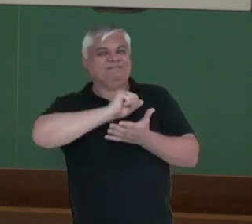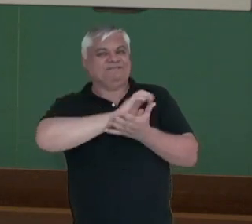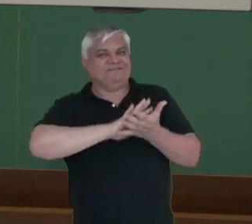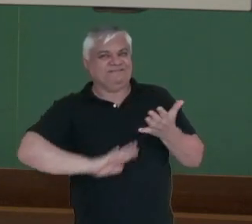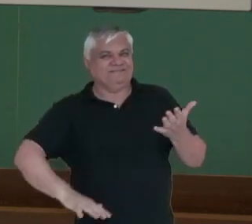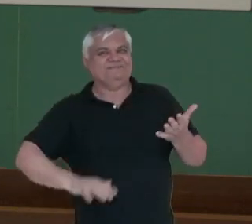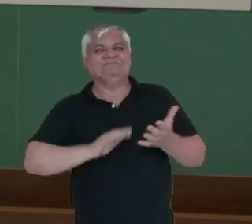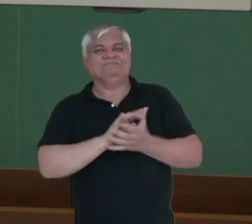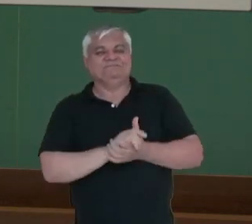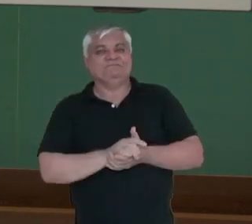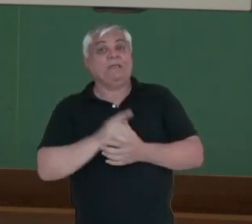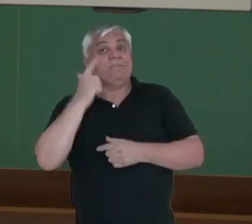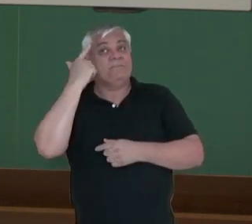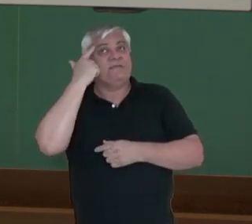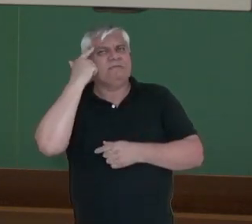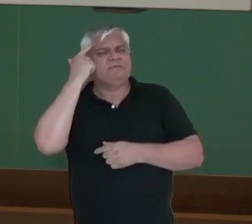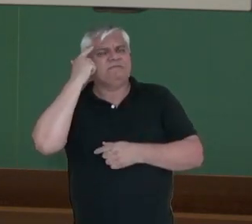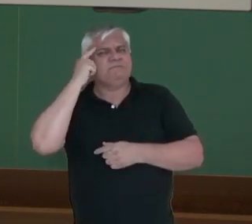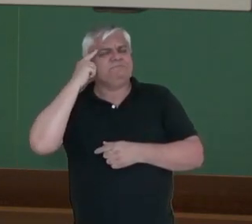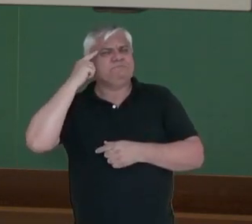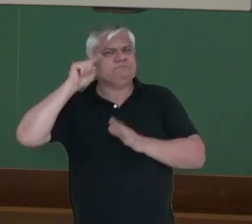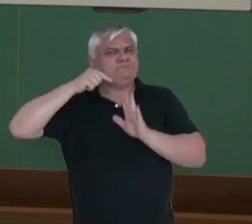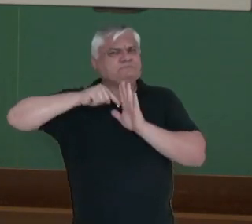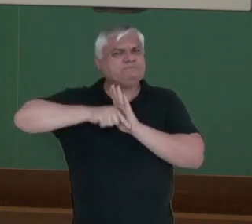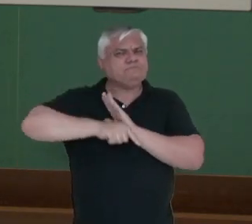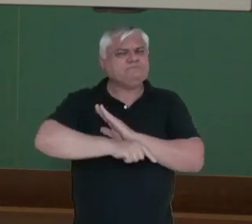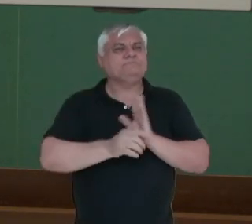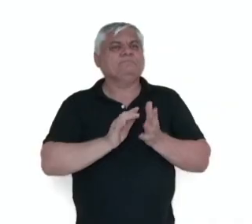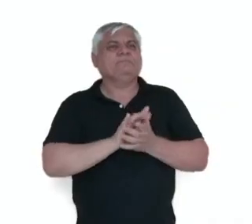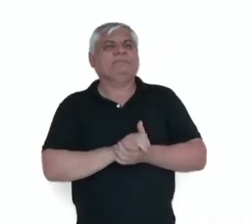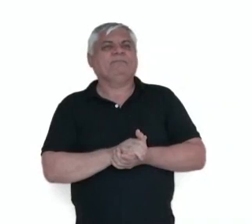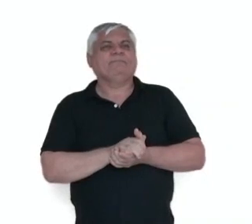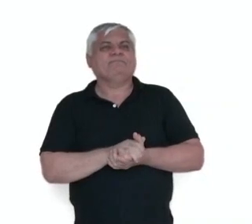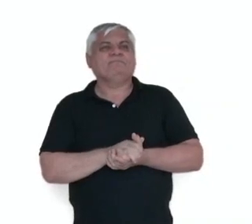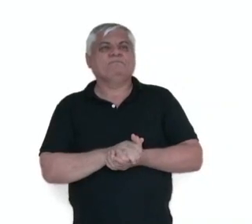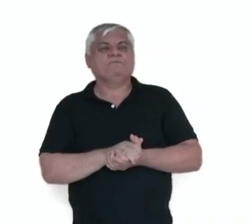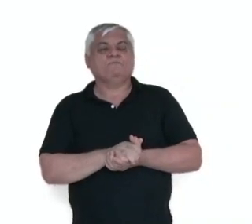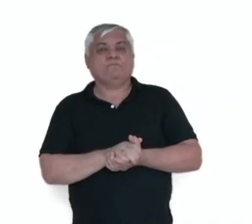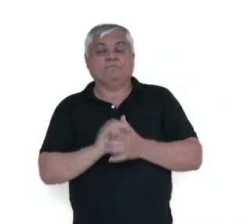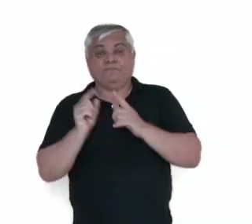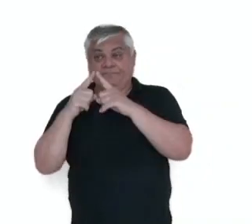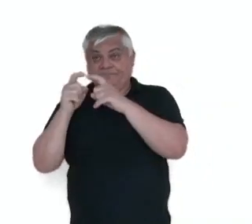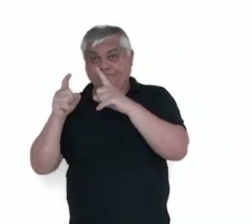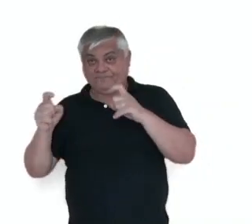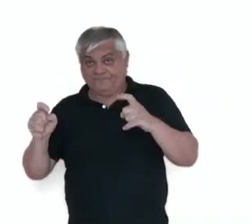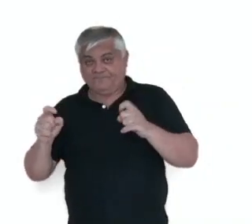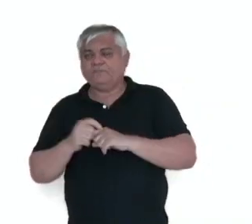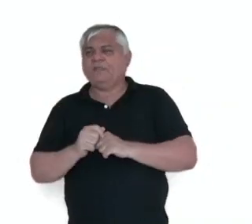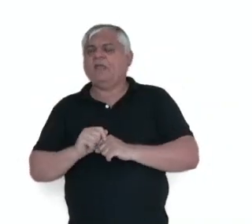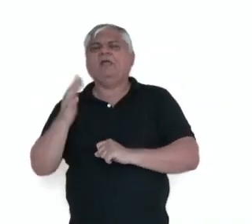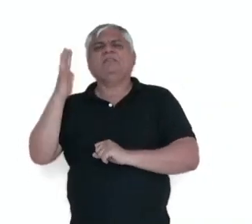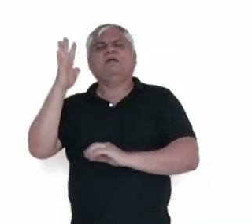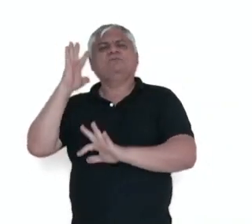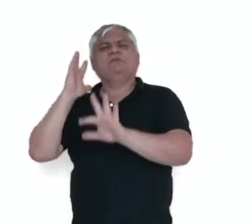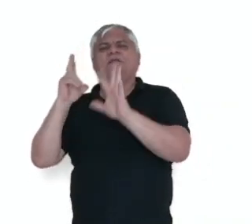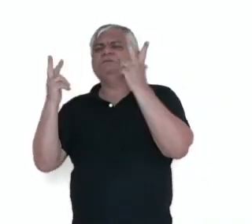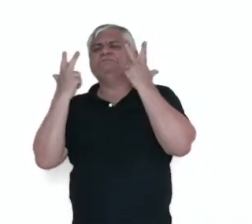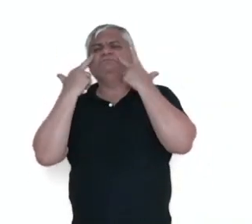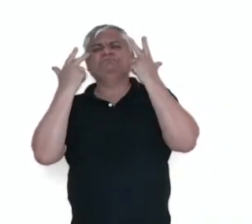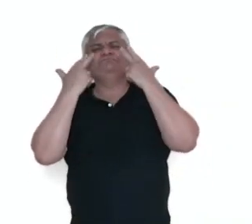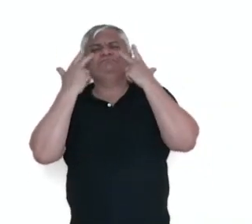segunda atividade, pensar um pouquinho mais sobre esses princípios. Para a ciência, a natureza funciona de acordo com